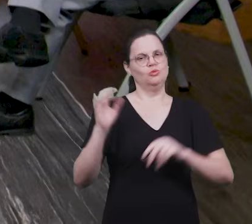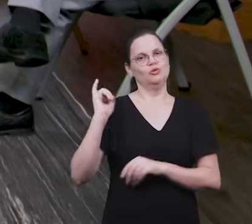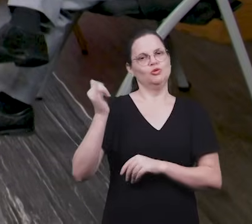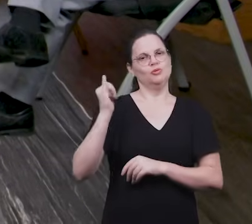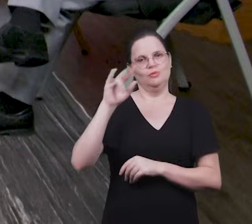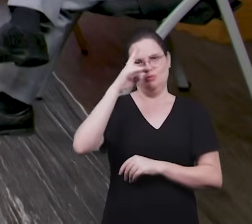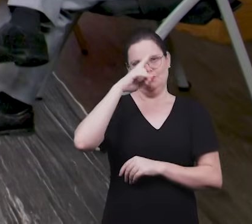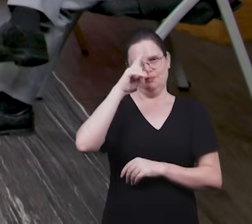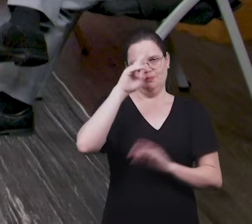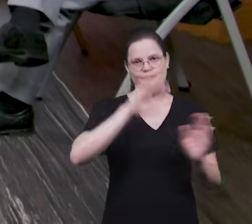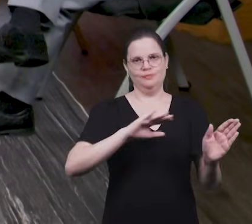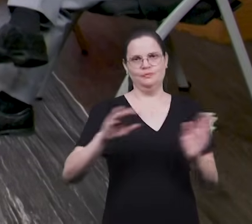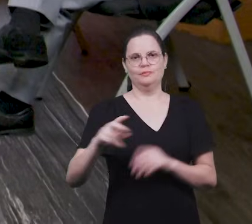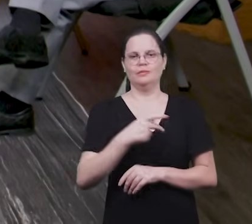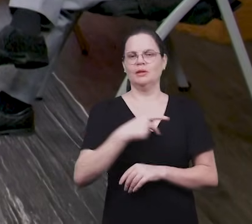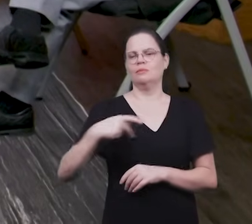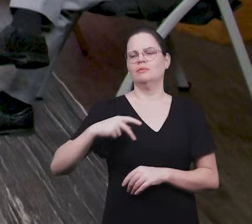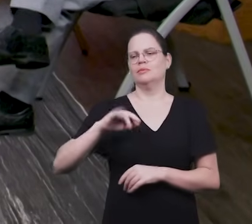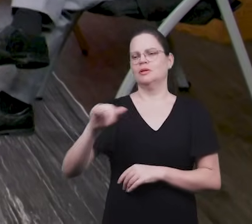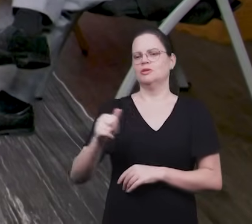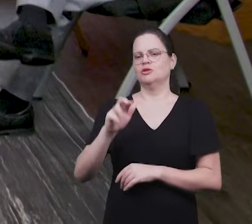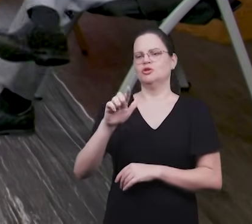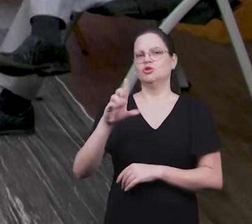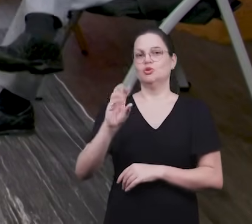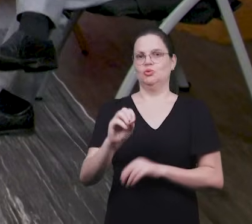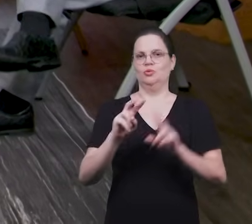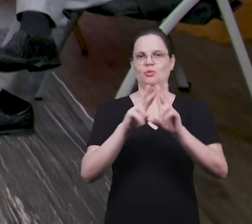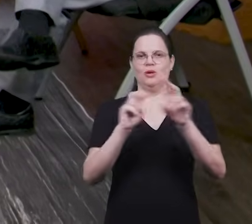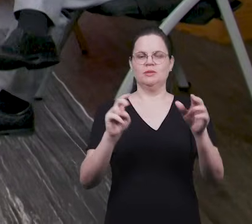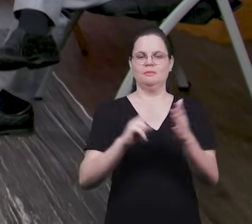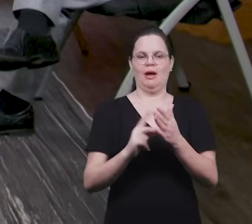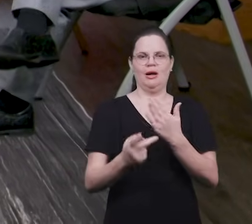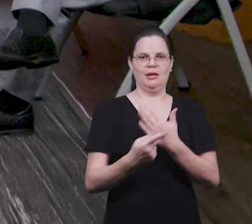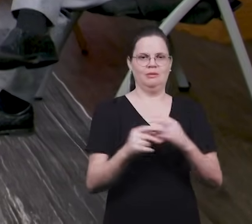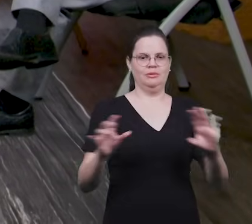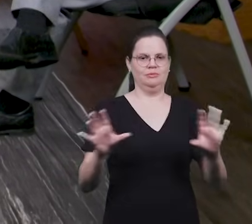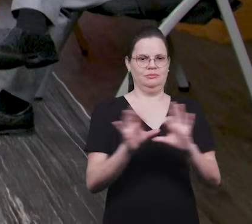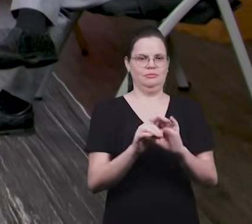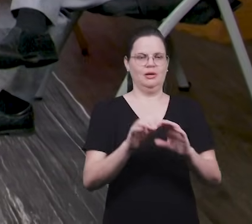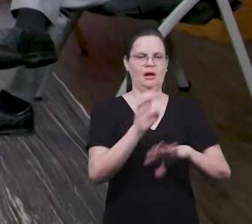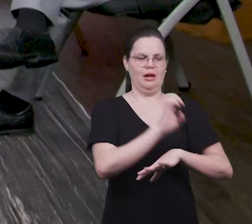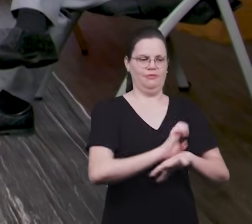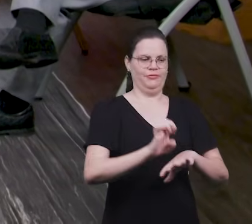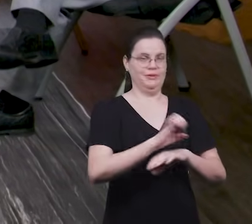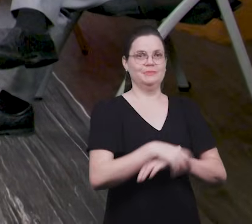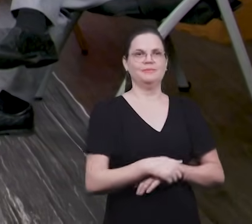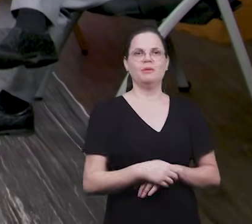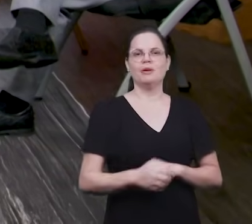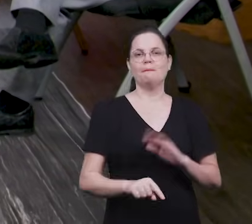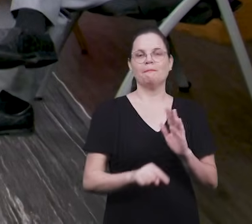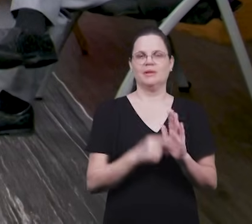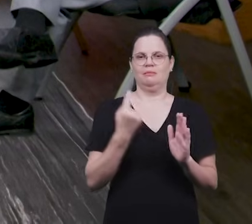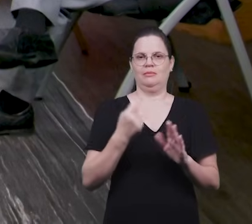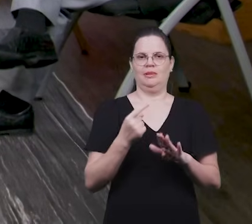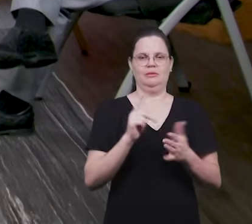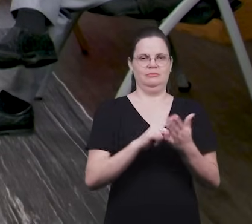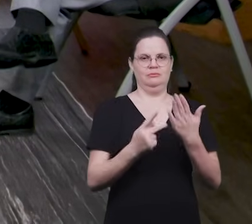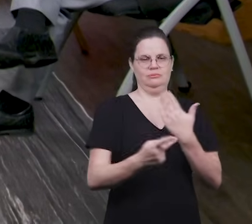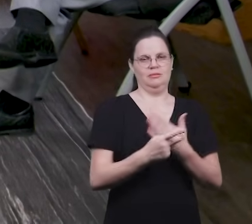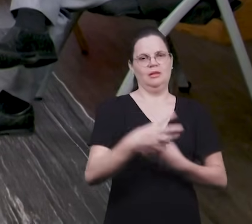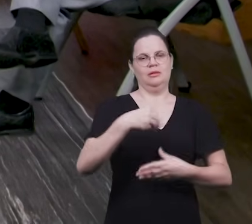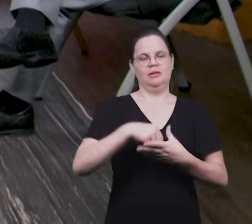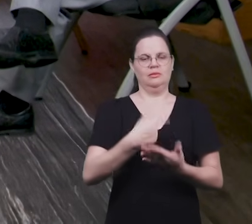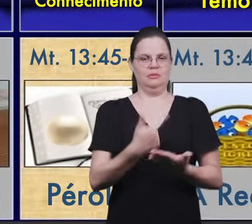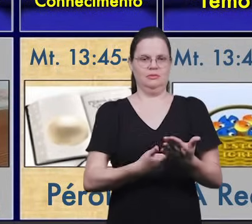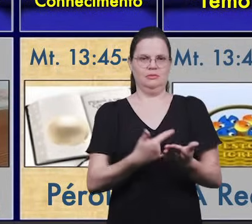Mas vamos lá, pastor Júlio, a parábola que diz respeito a Éfeso. É a primeira parábola que nós encontramos em Mateus